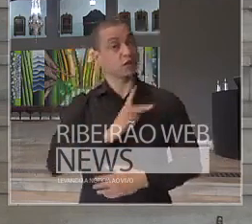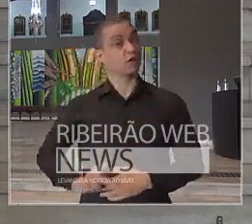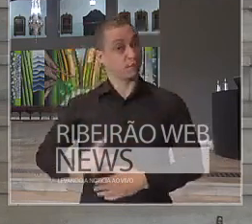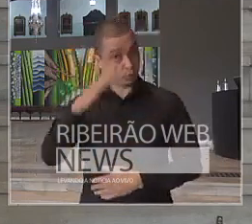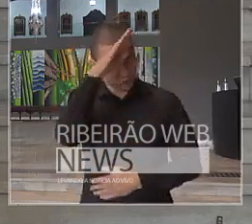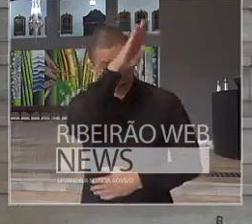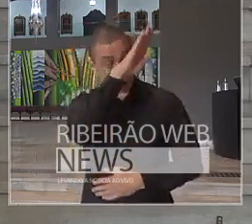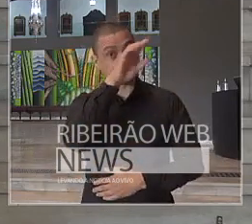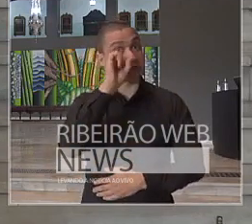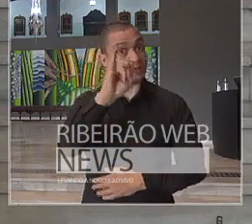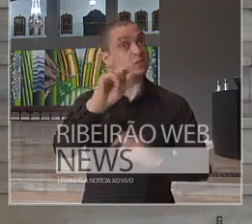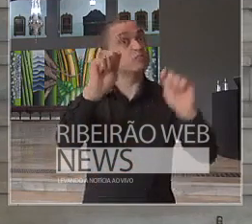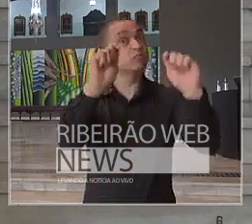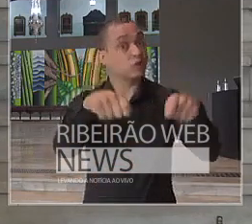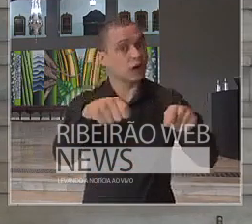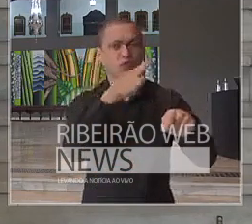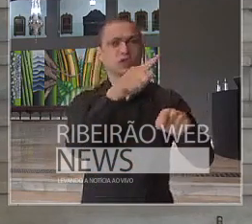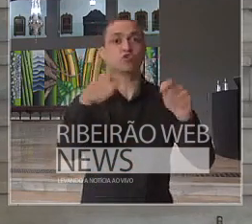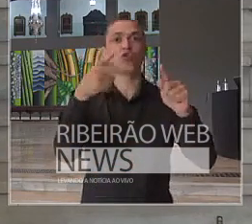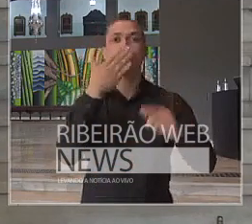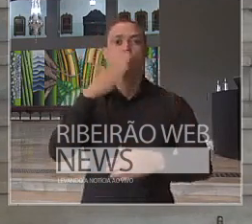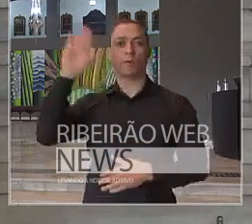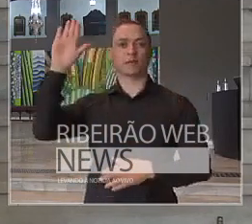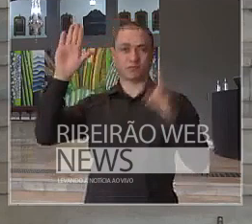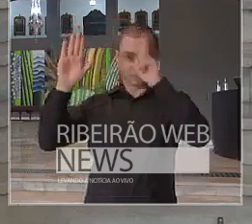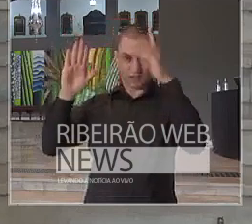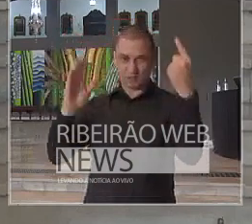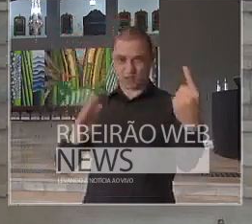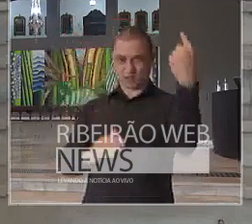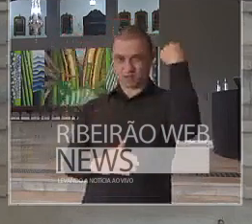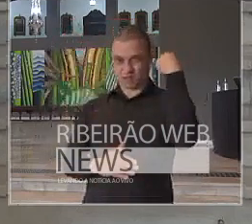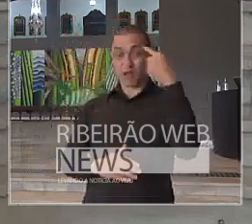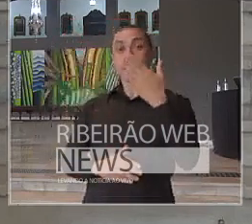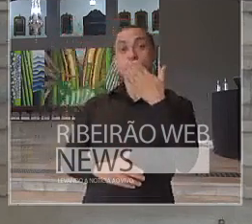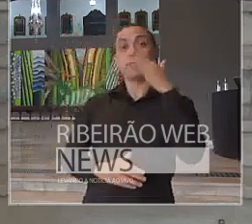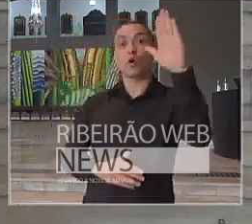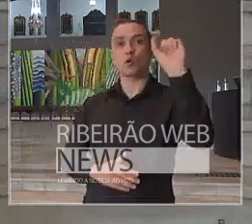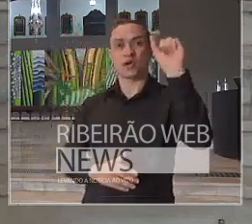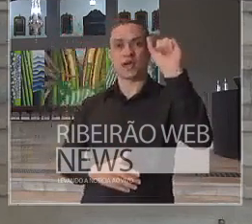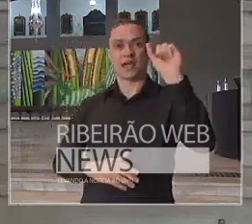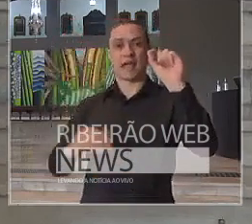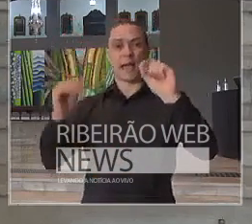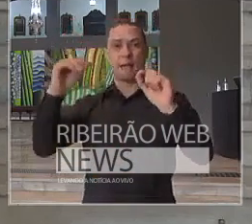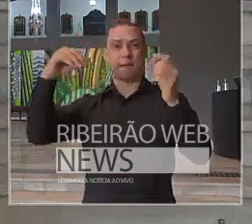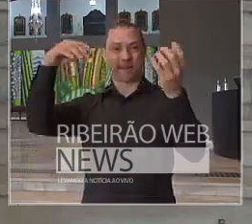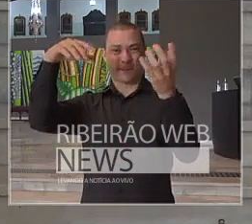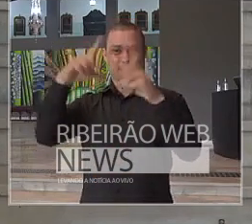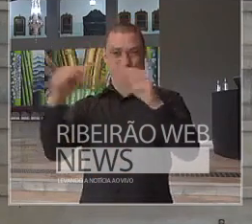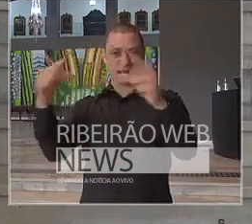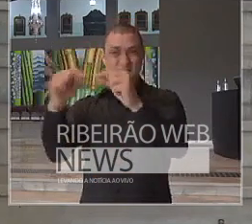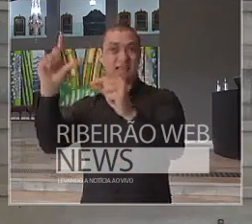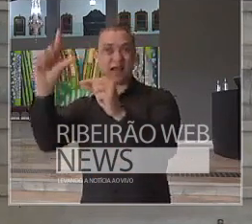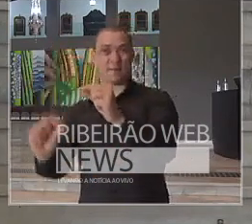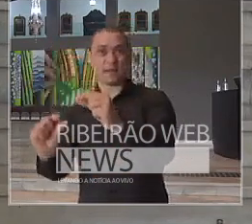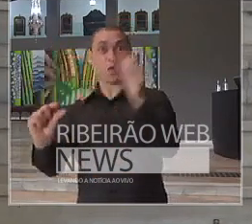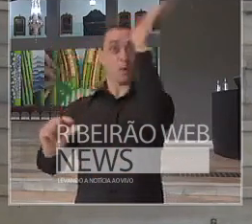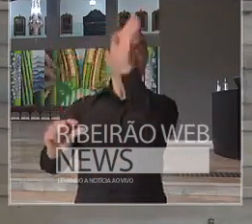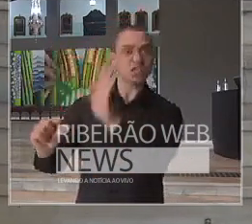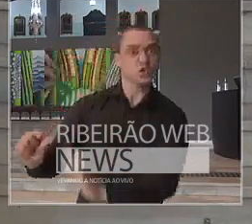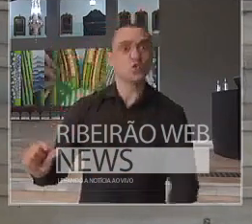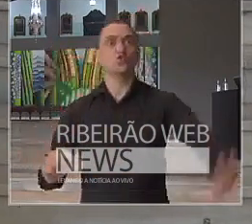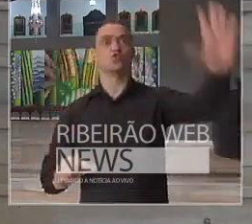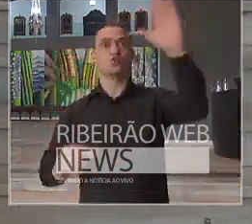se for capaz a sua promessa o de menos brasília e mais brasil e